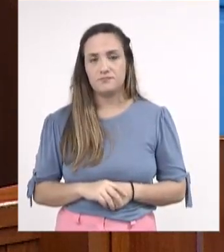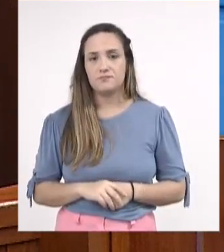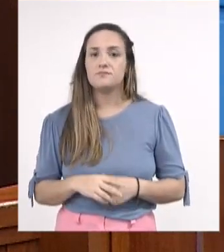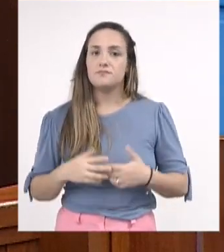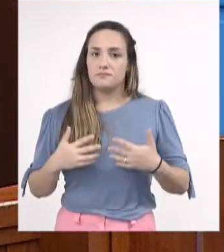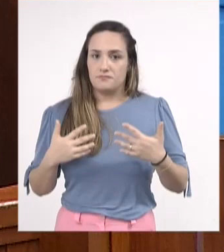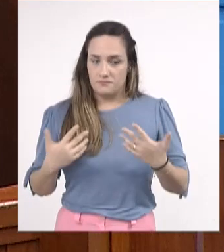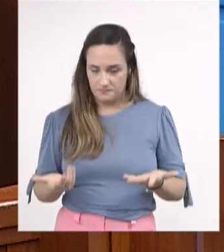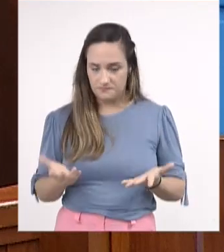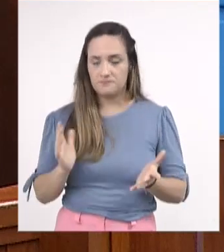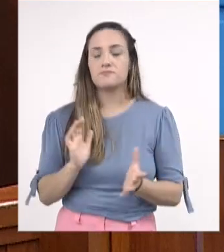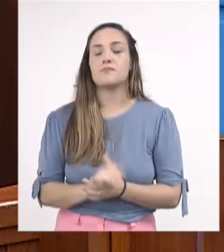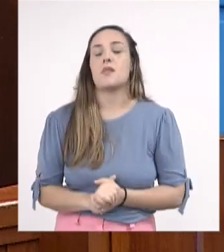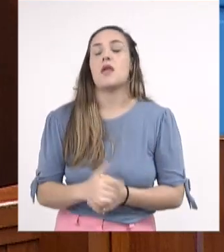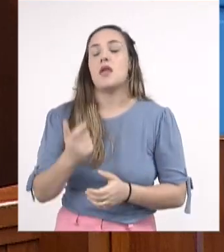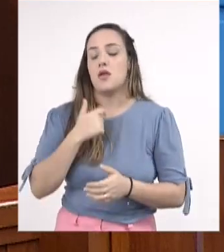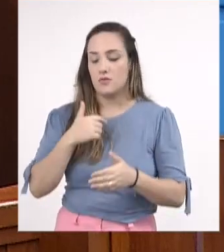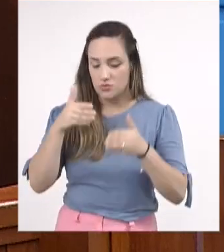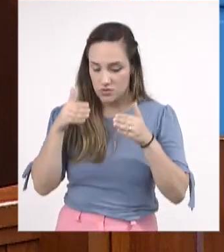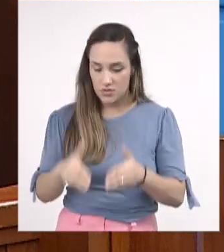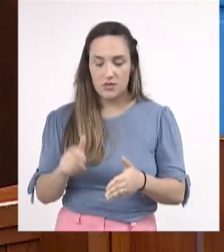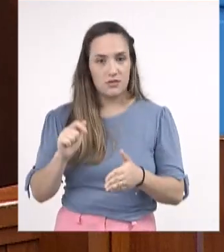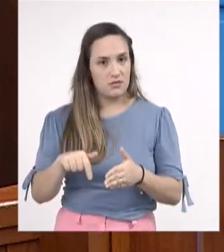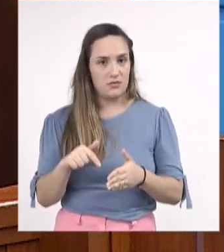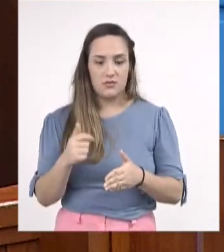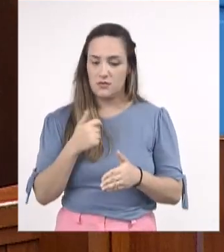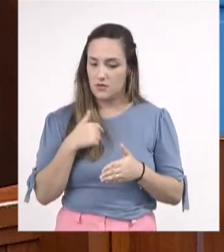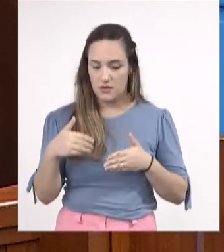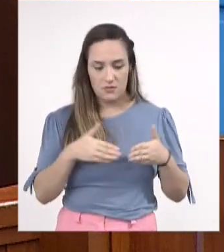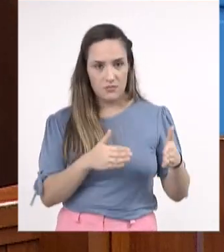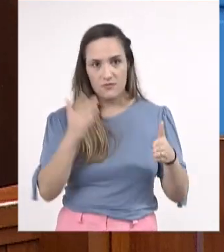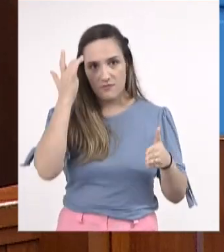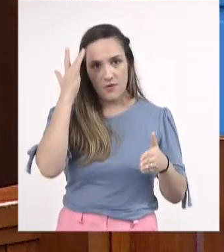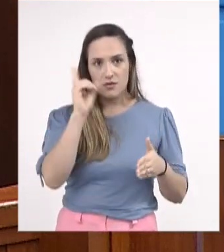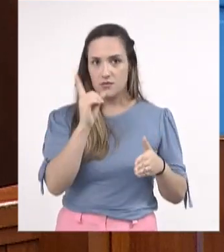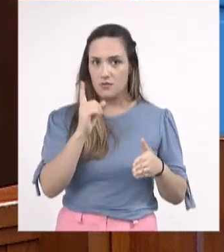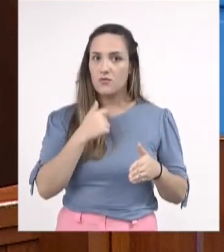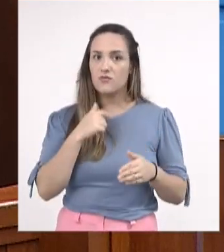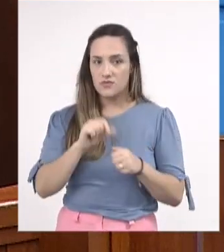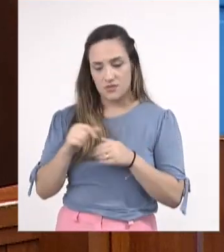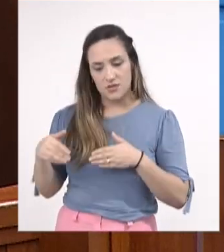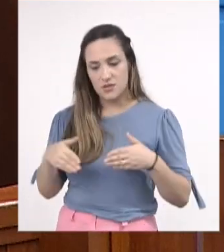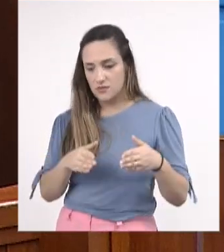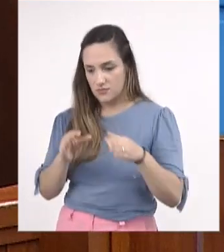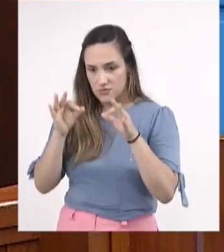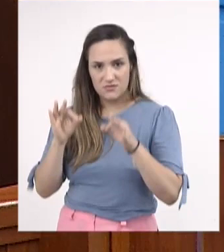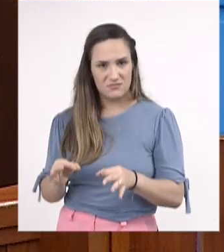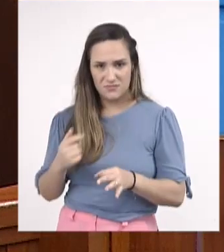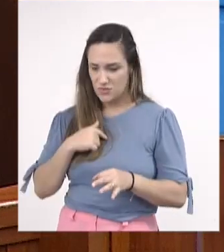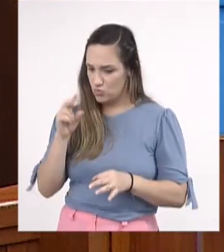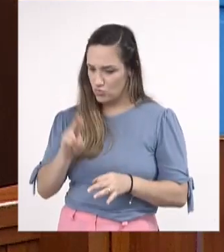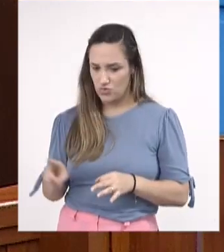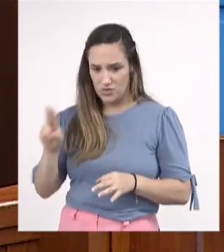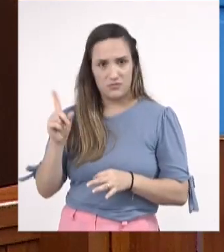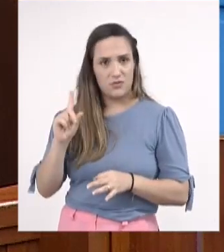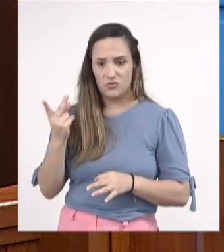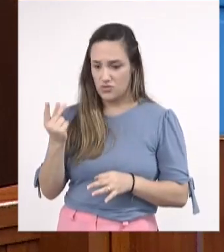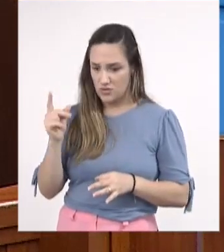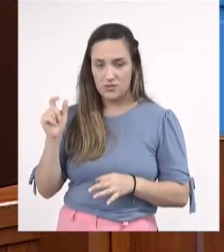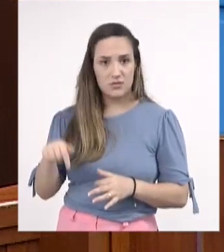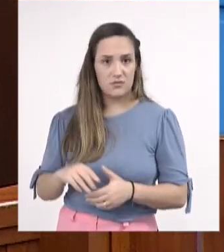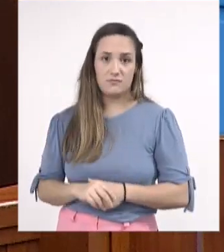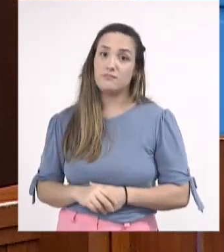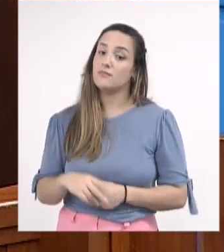senhores eu cheguei nessa casa aqui não foi pelo caminho fácil foi pelo caminho certo sem dinheiro público O partido